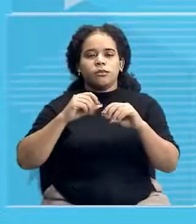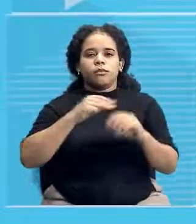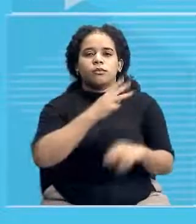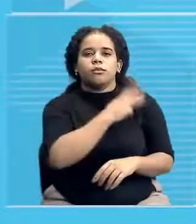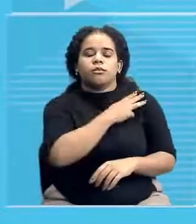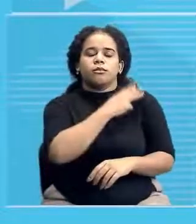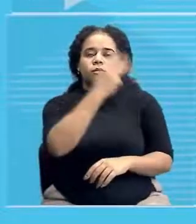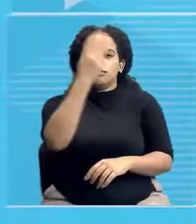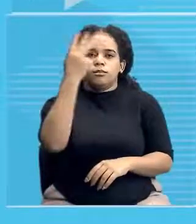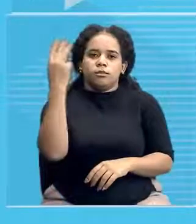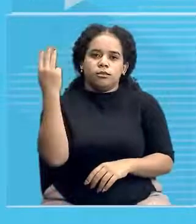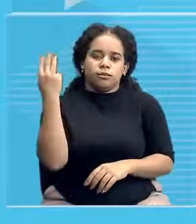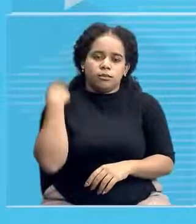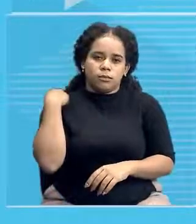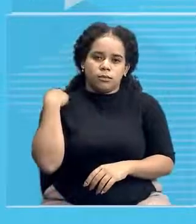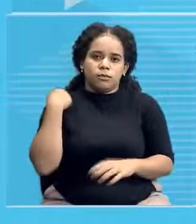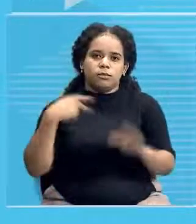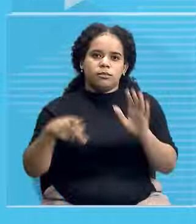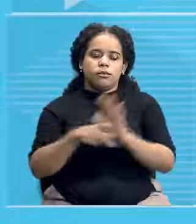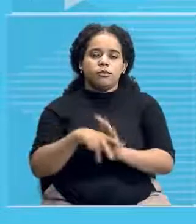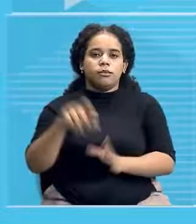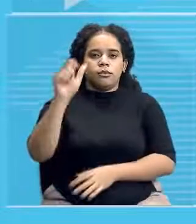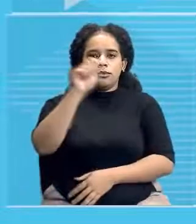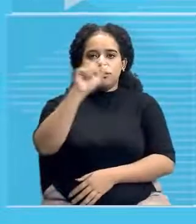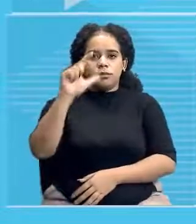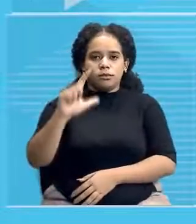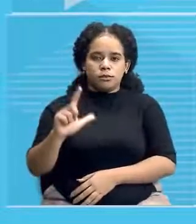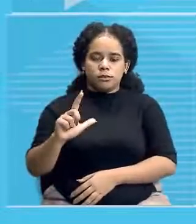Senhora era azul.